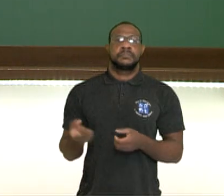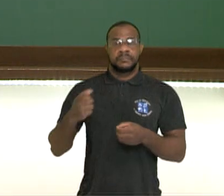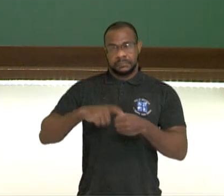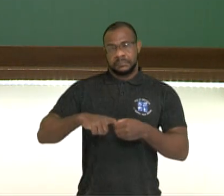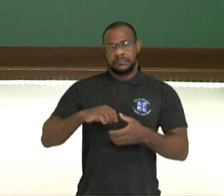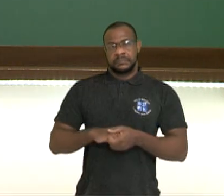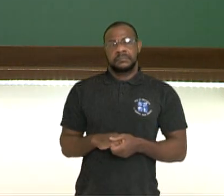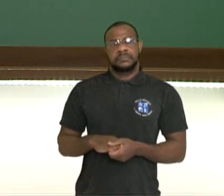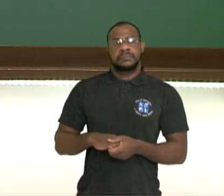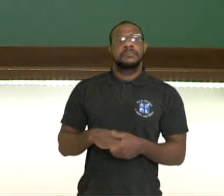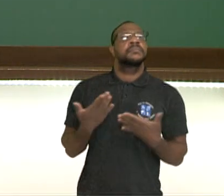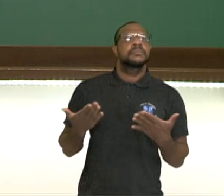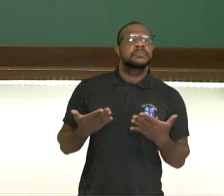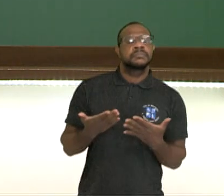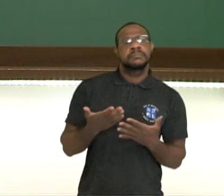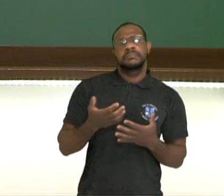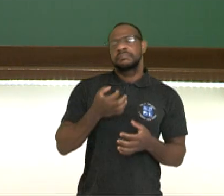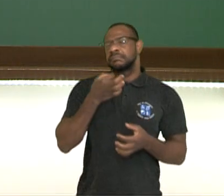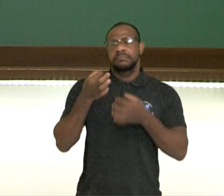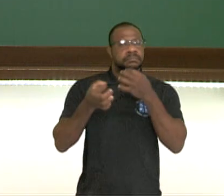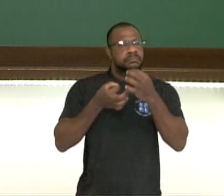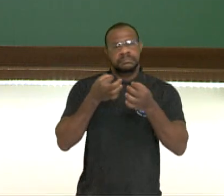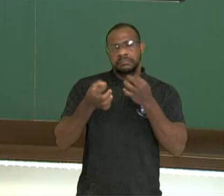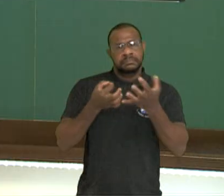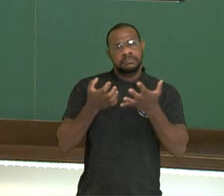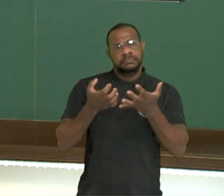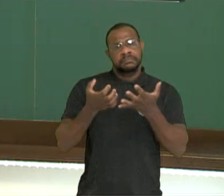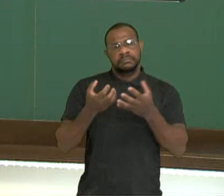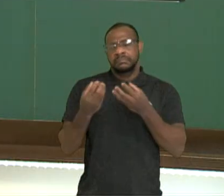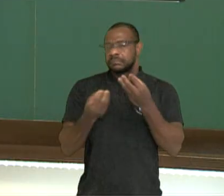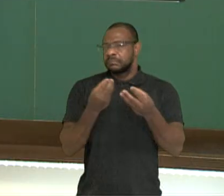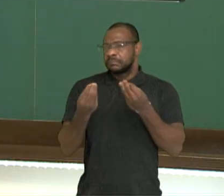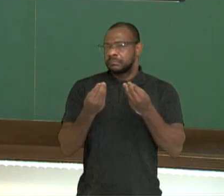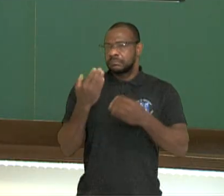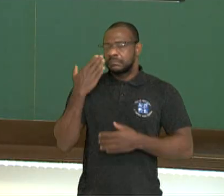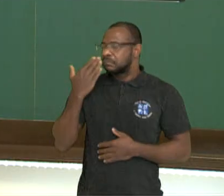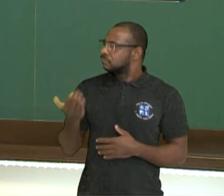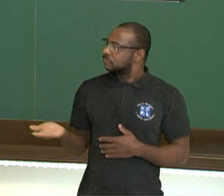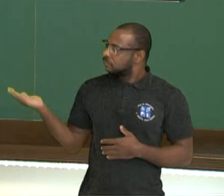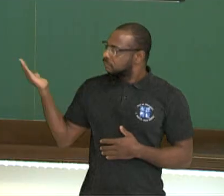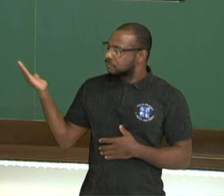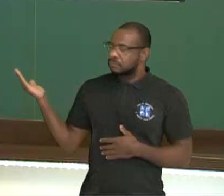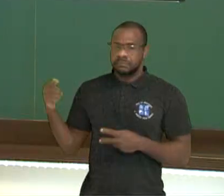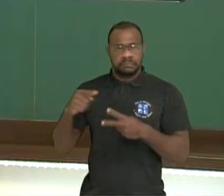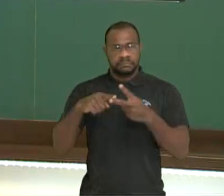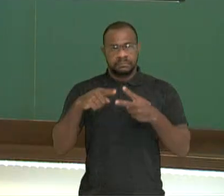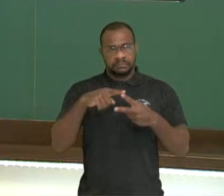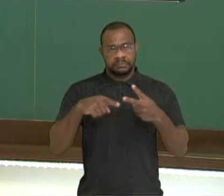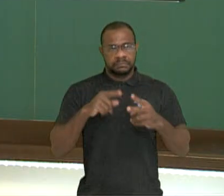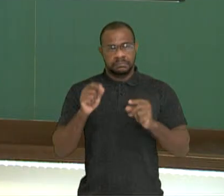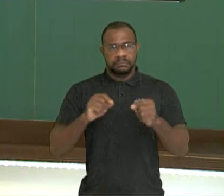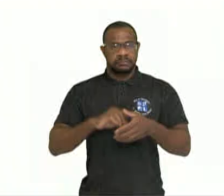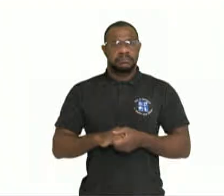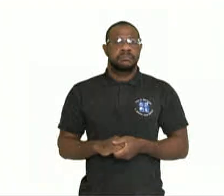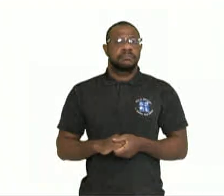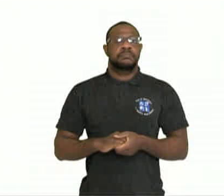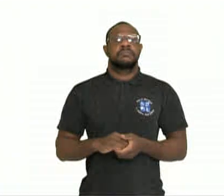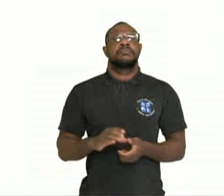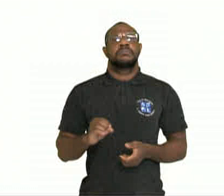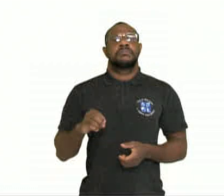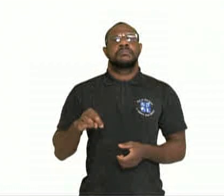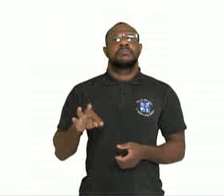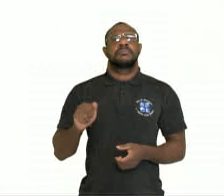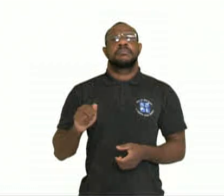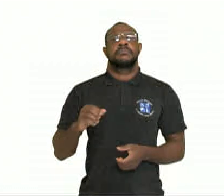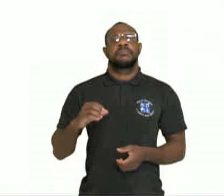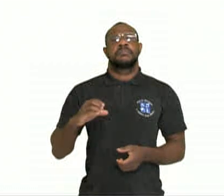Voltamos. E quais são os argumentos de causa e consequência e contraposição? Temos aqui contraposição, ideias que